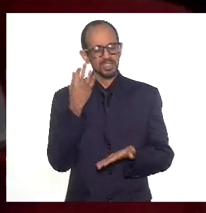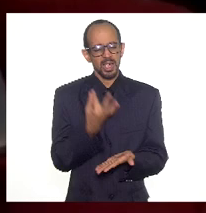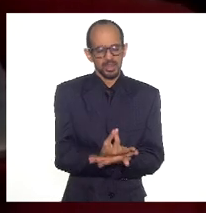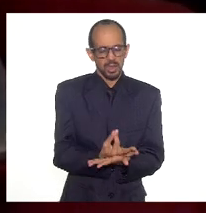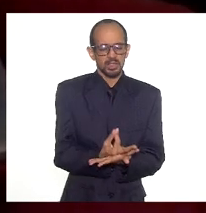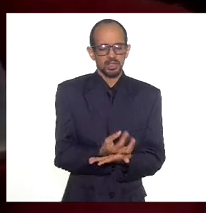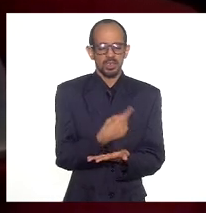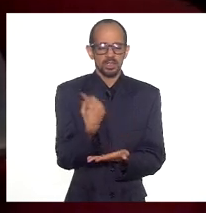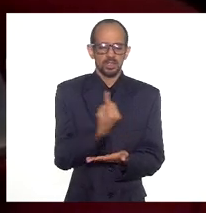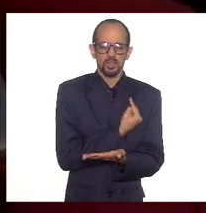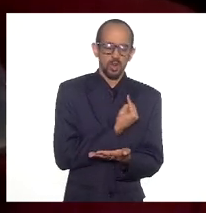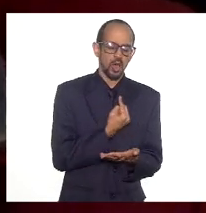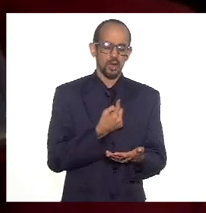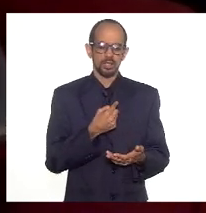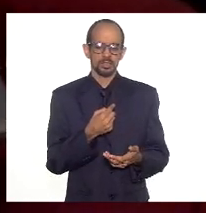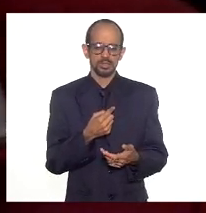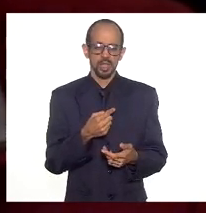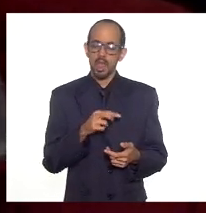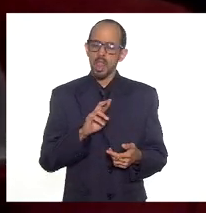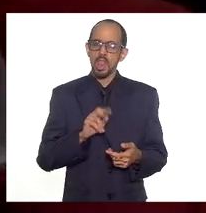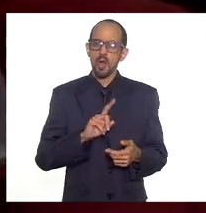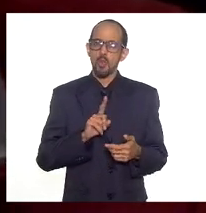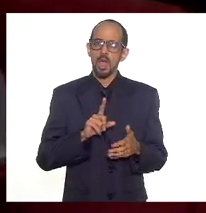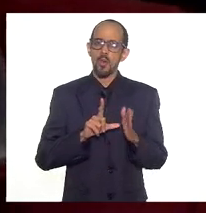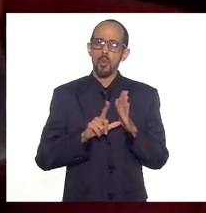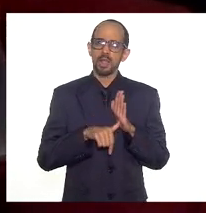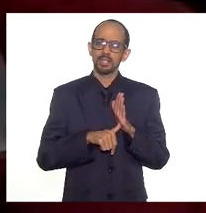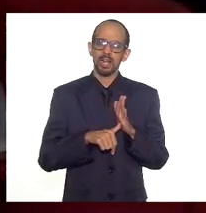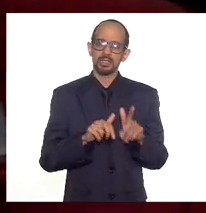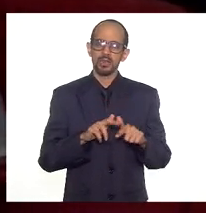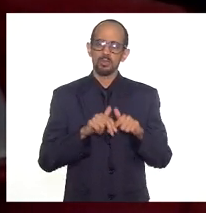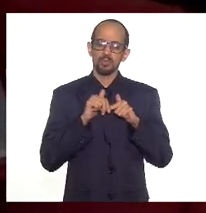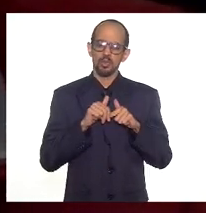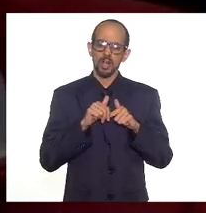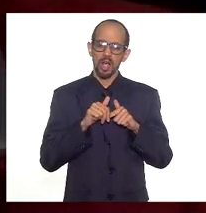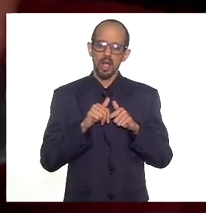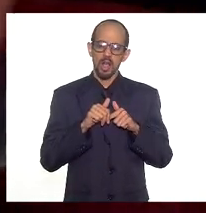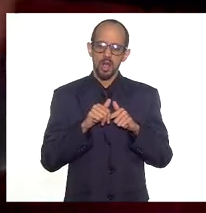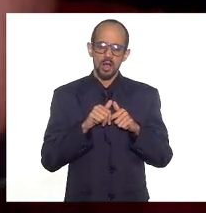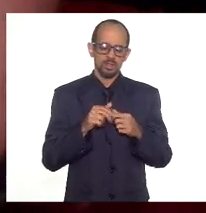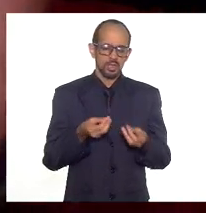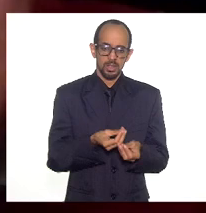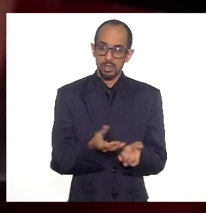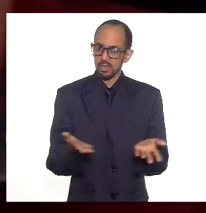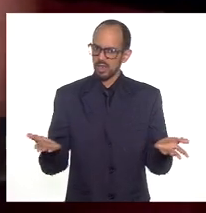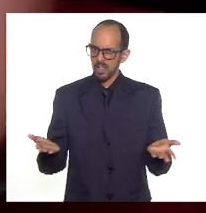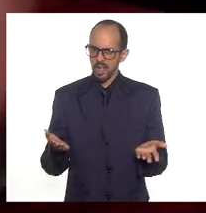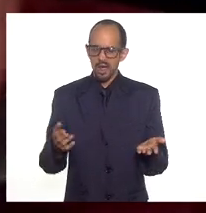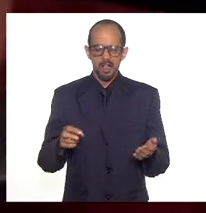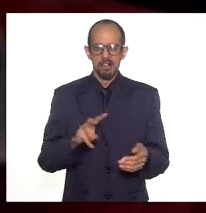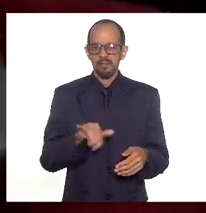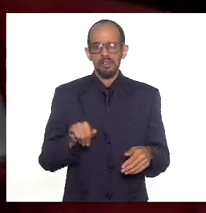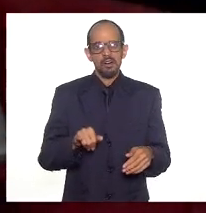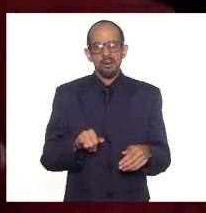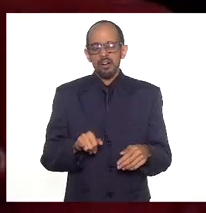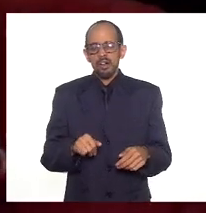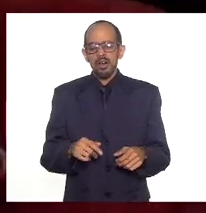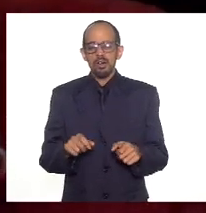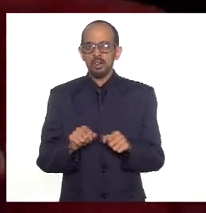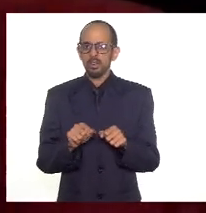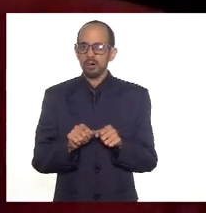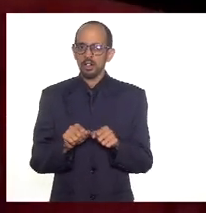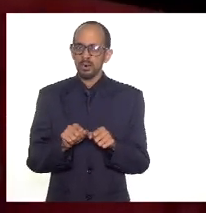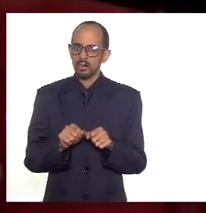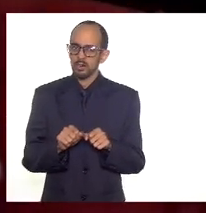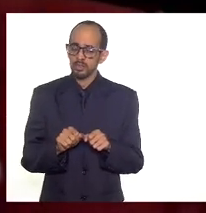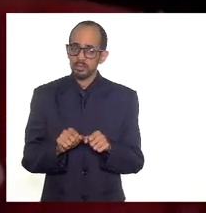a gente não é o atraso causado pelas entregas que vai cobrir o déficit que nós temos hoje em dia